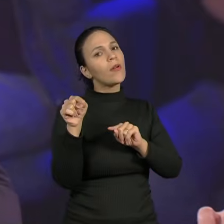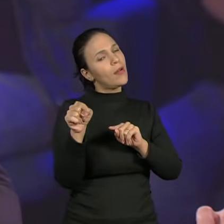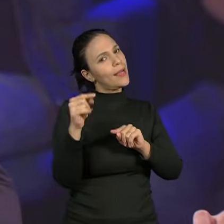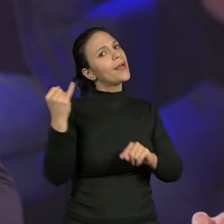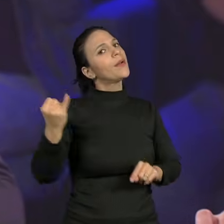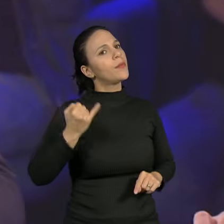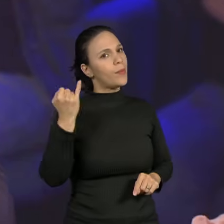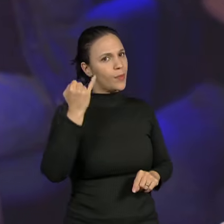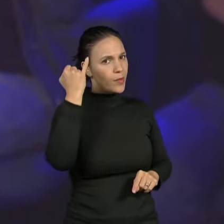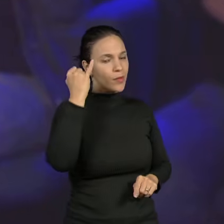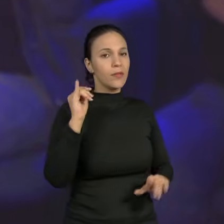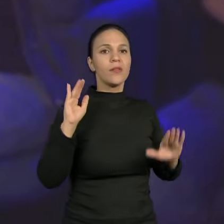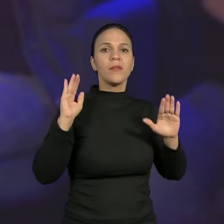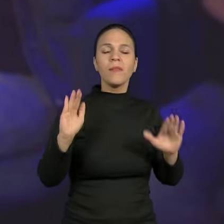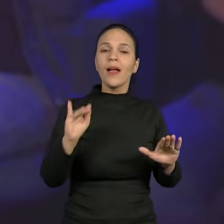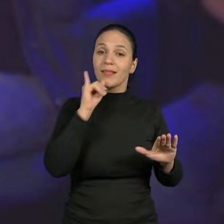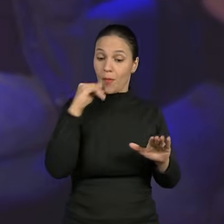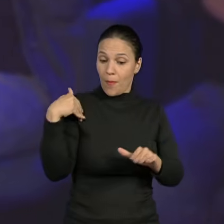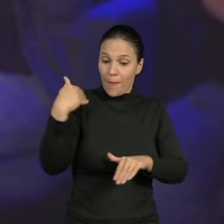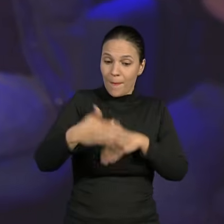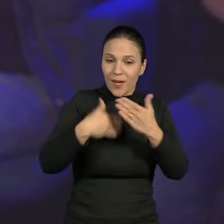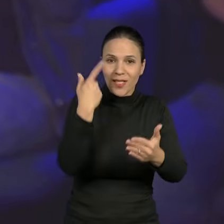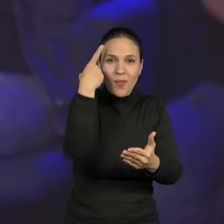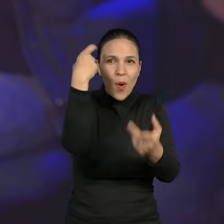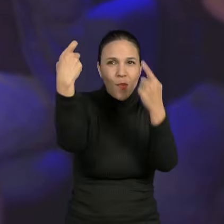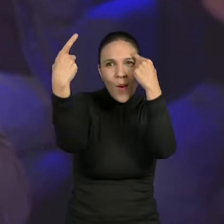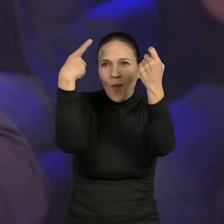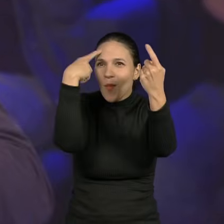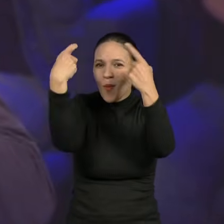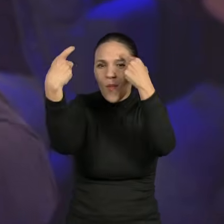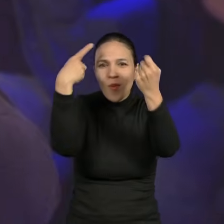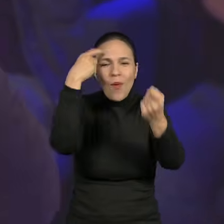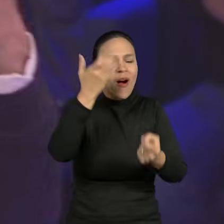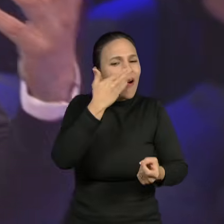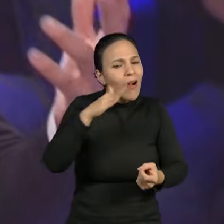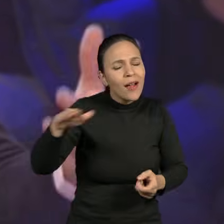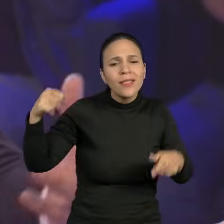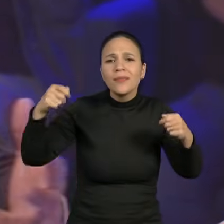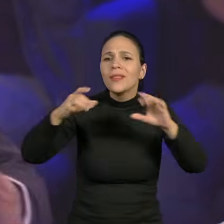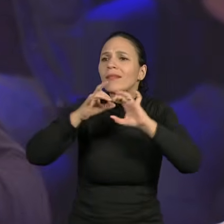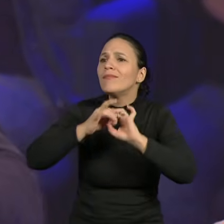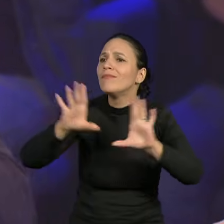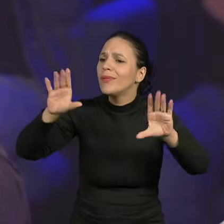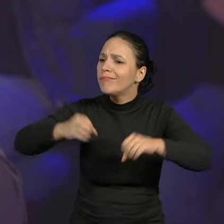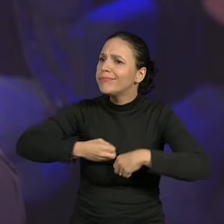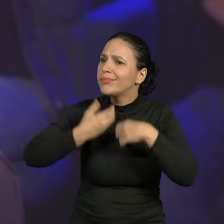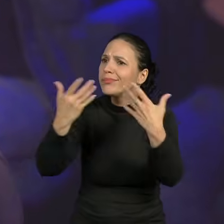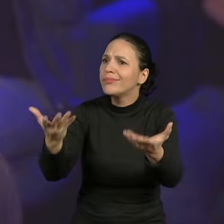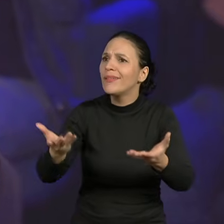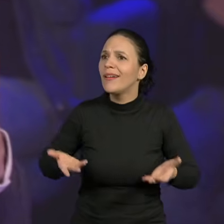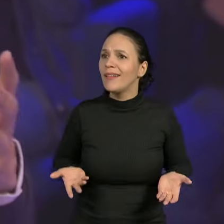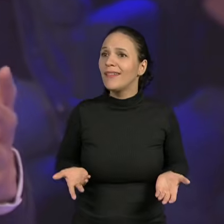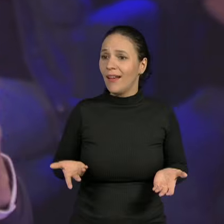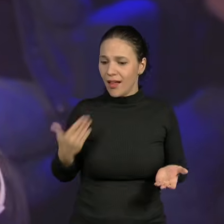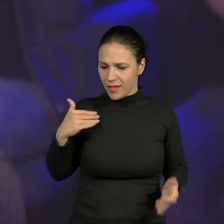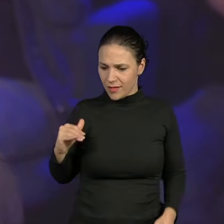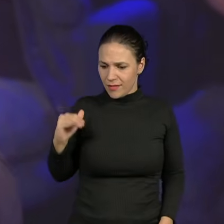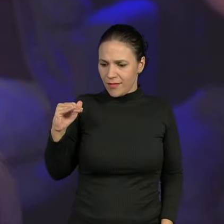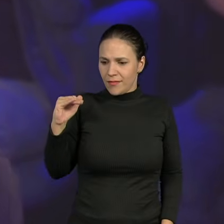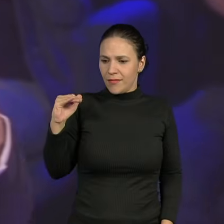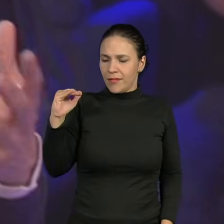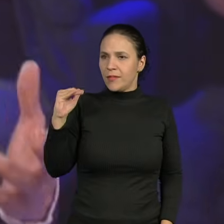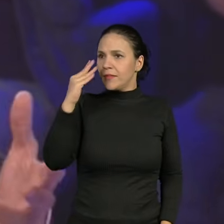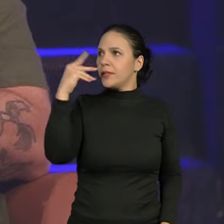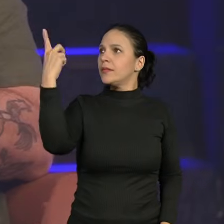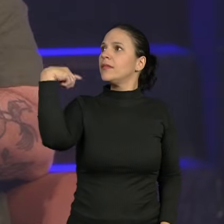seja importante, mas no processo da criatividade, você precisa deixar essas coisas nascerem. A gente vai crescendo e vai virando uma